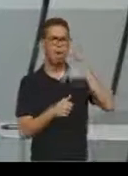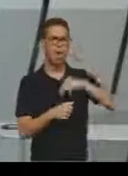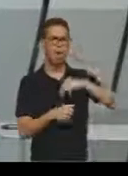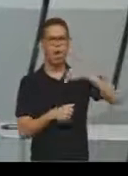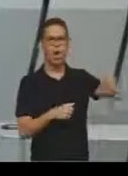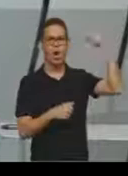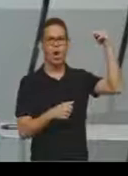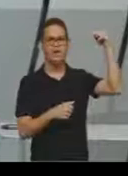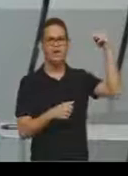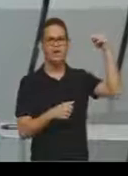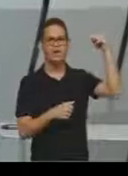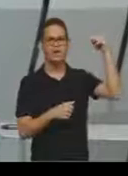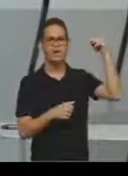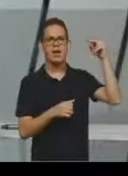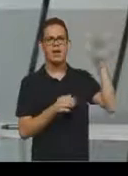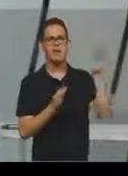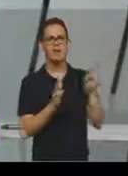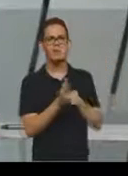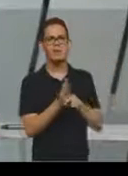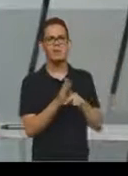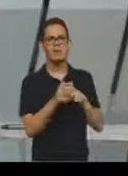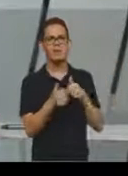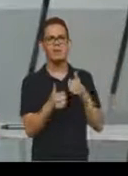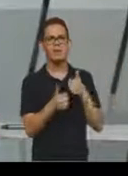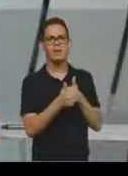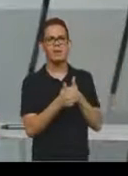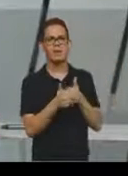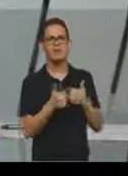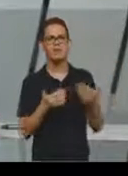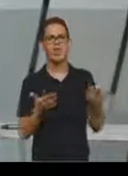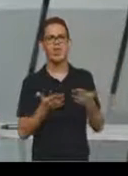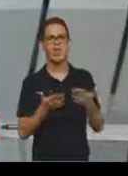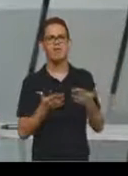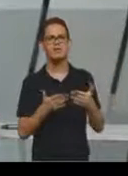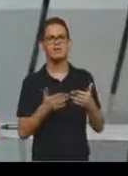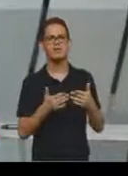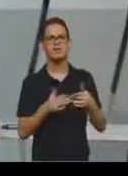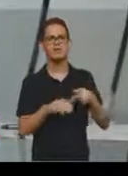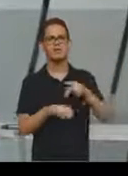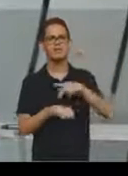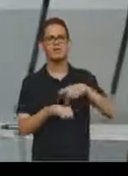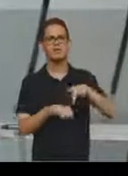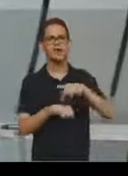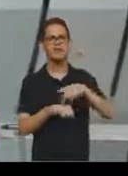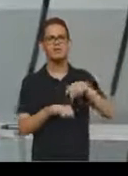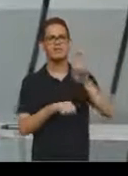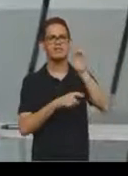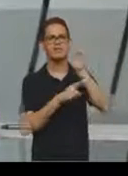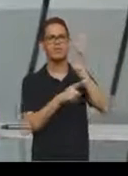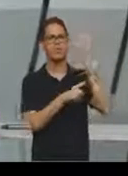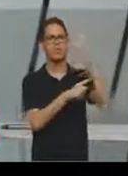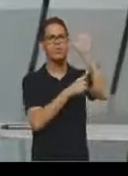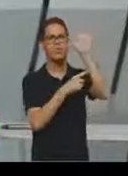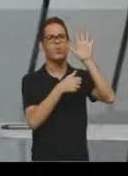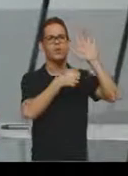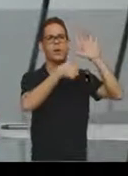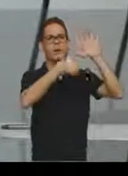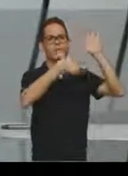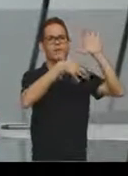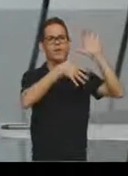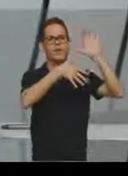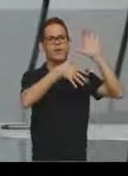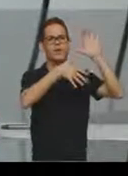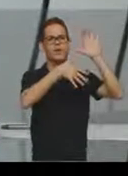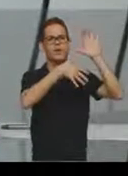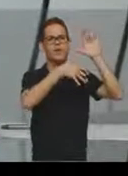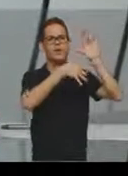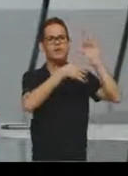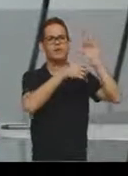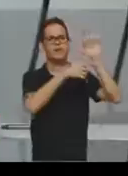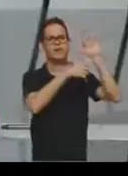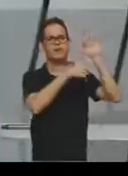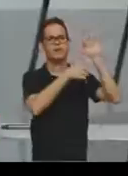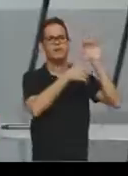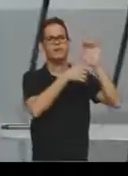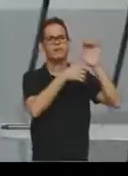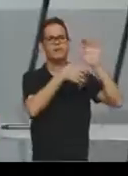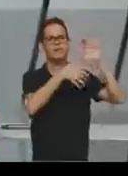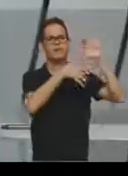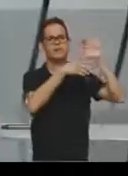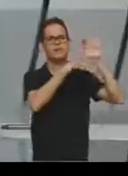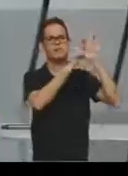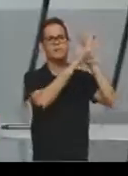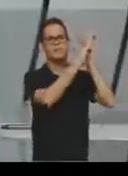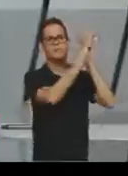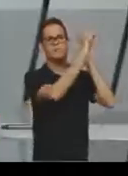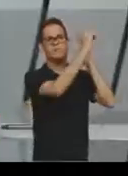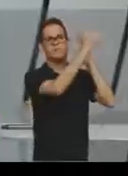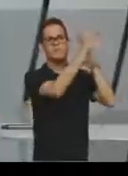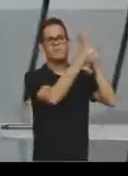o continente ele era mais próximo, nessa região que hoje a gente chama ali que é a Euroamérica, a América do Norte ali, com um pedacinho